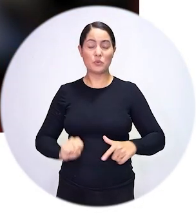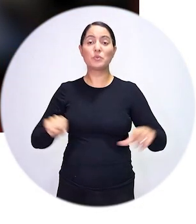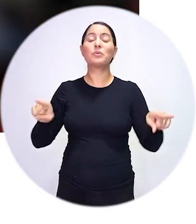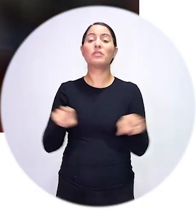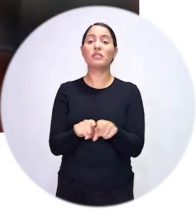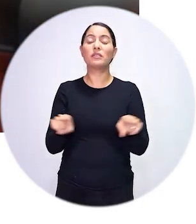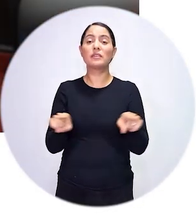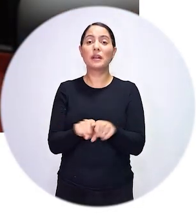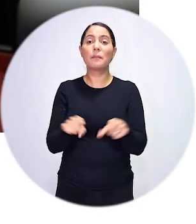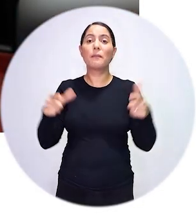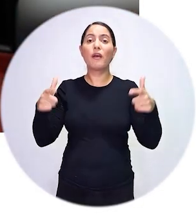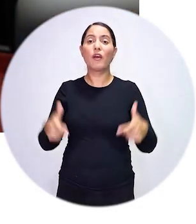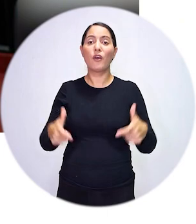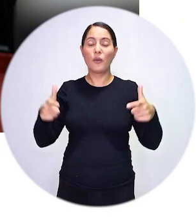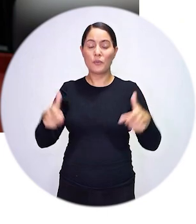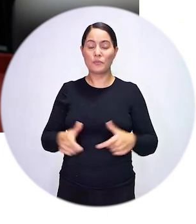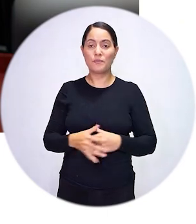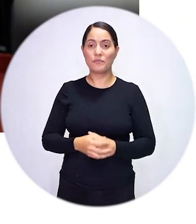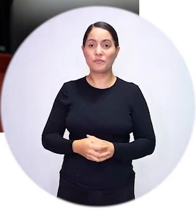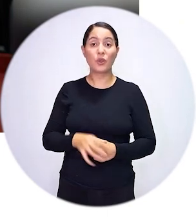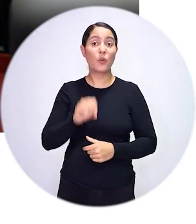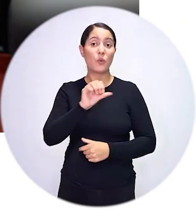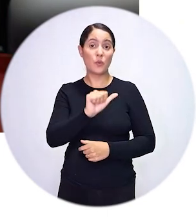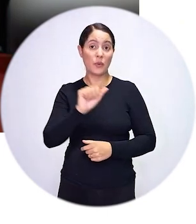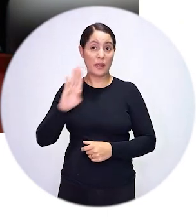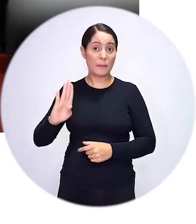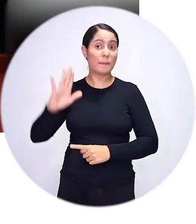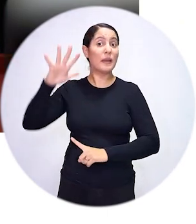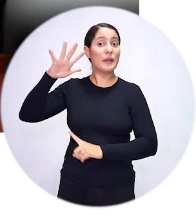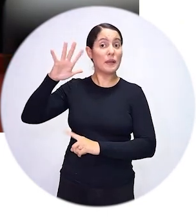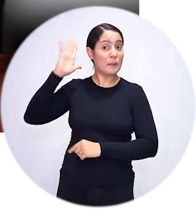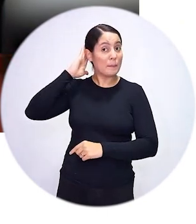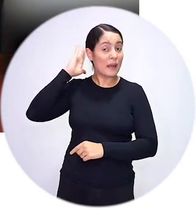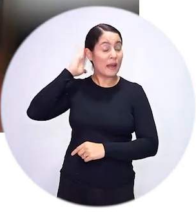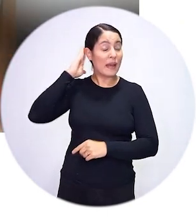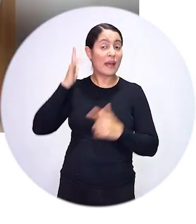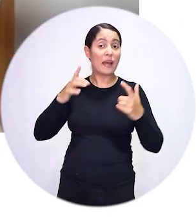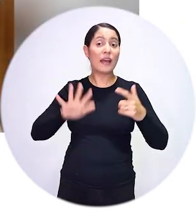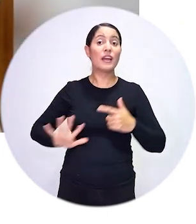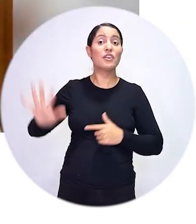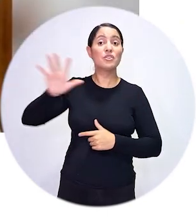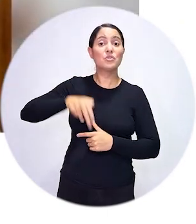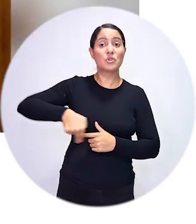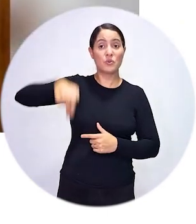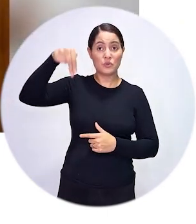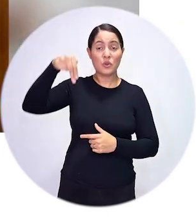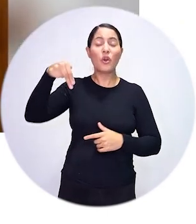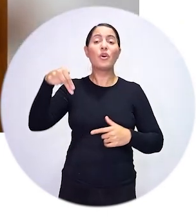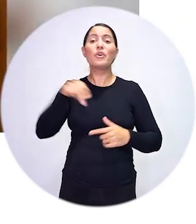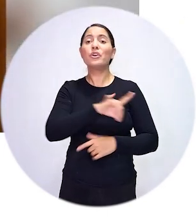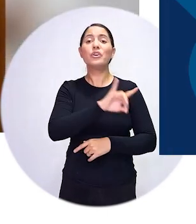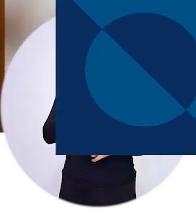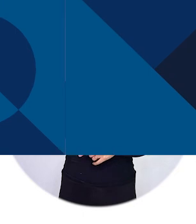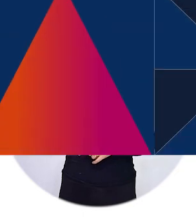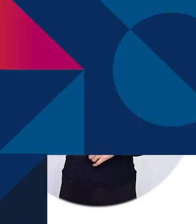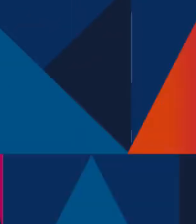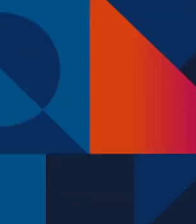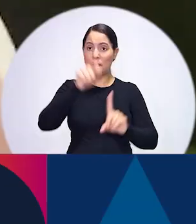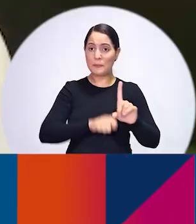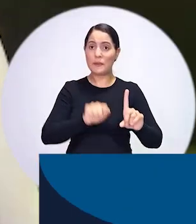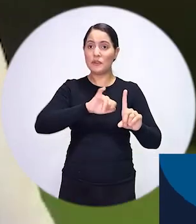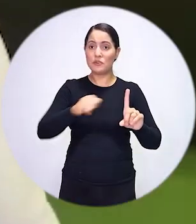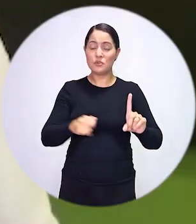OAB Mato Grosso do Sul. Em seguida, fomos para a OAB Pará, com a etapa norte